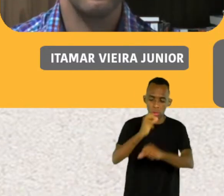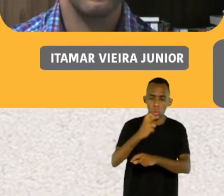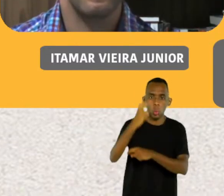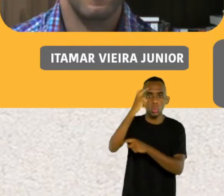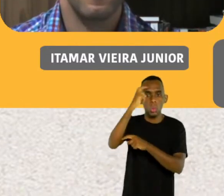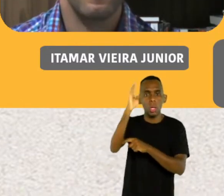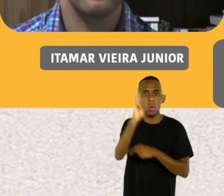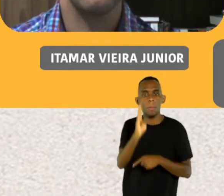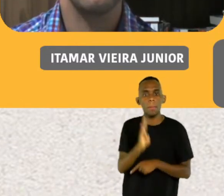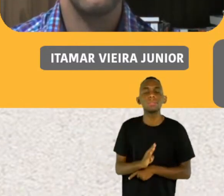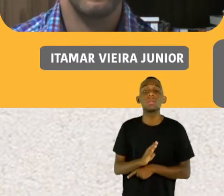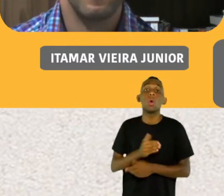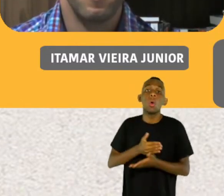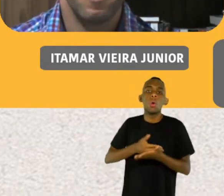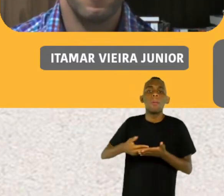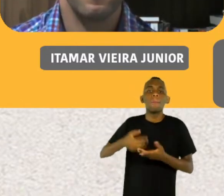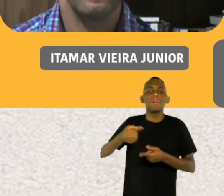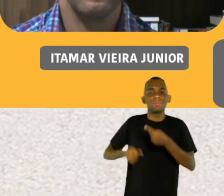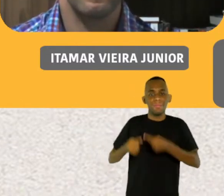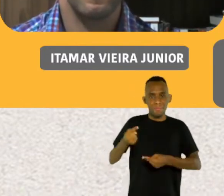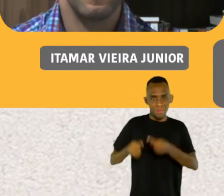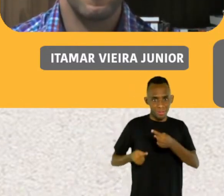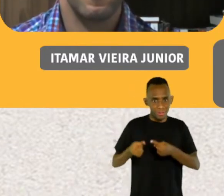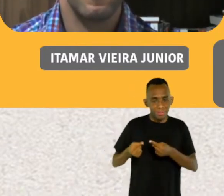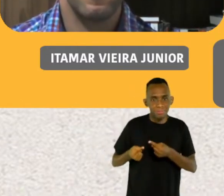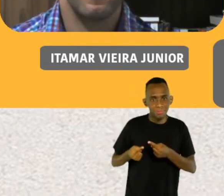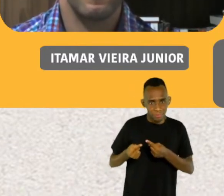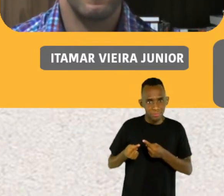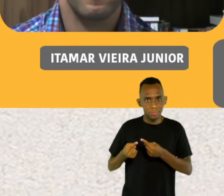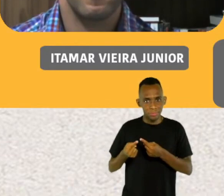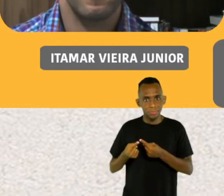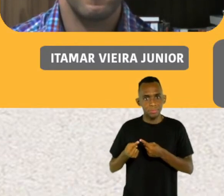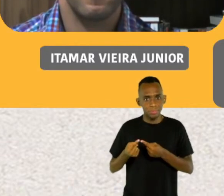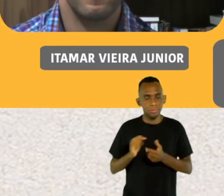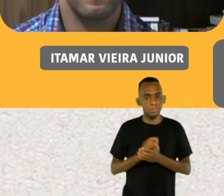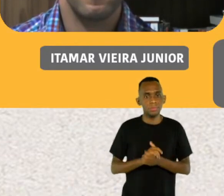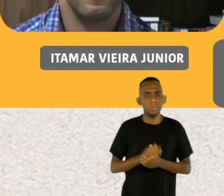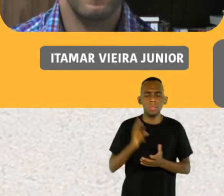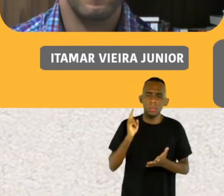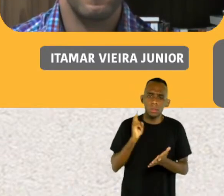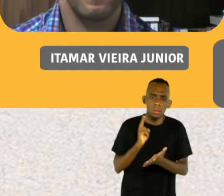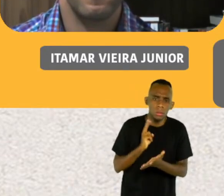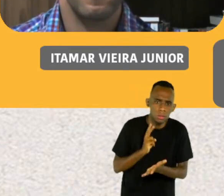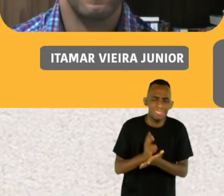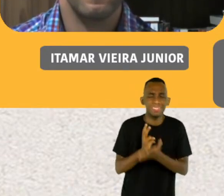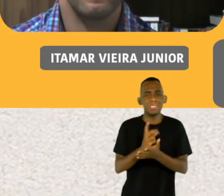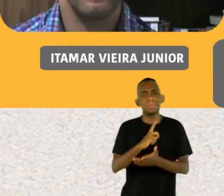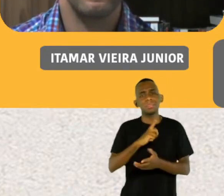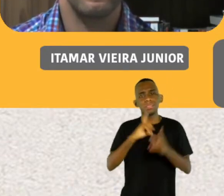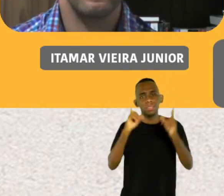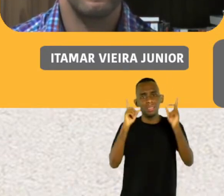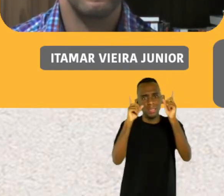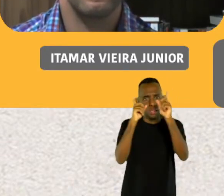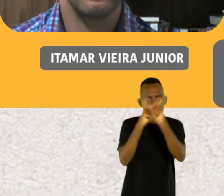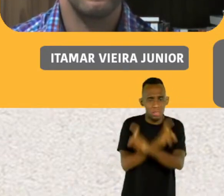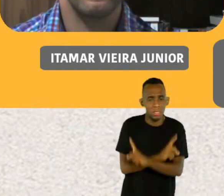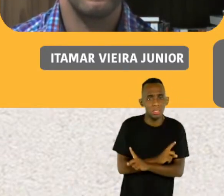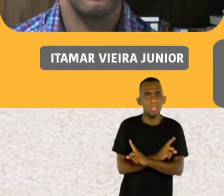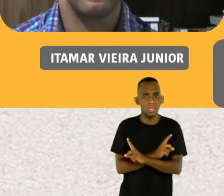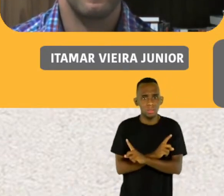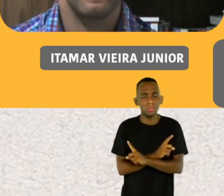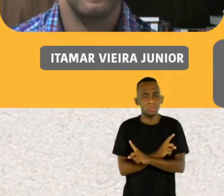tarefa política, né? Eu ficava sempre com muita dificuldade de imaginar como é que